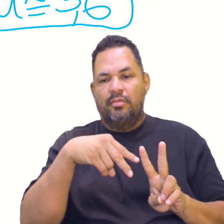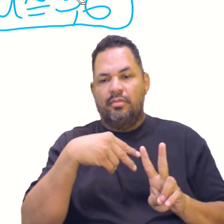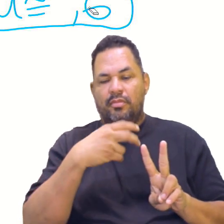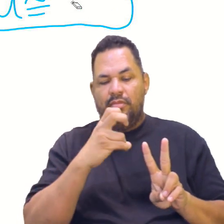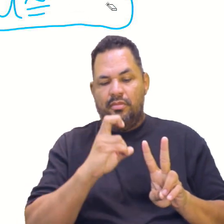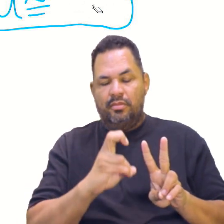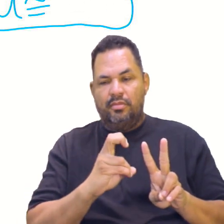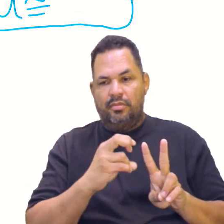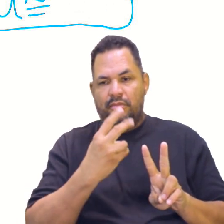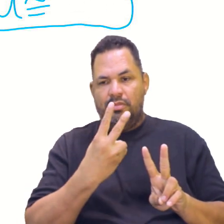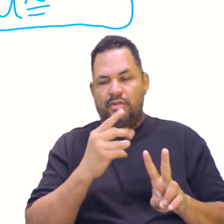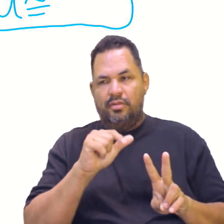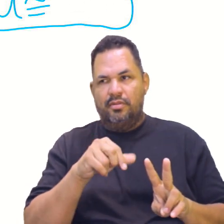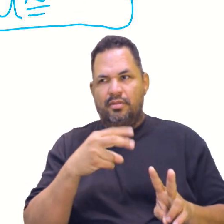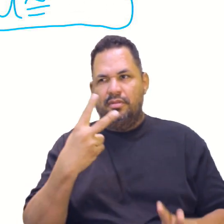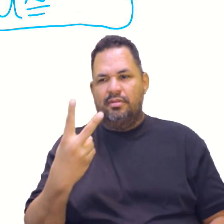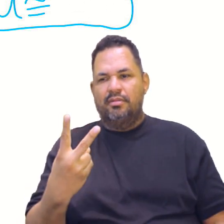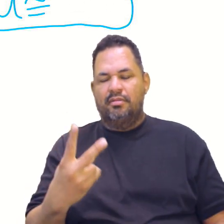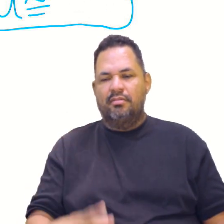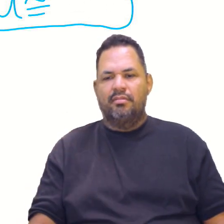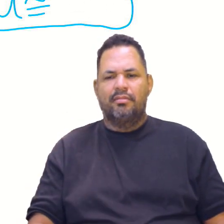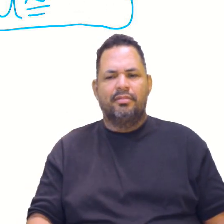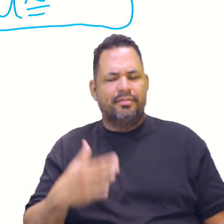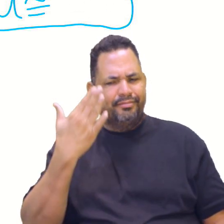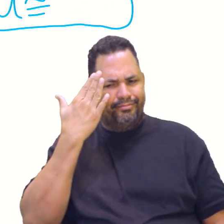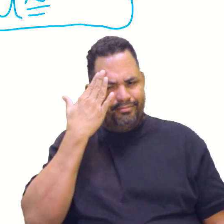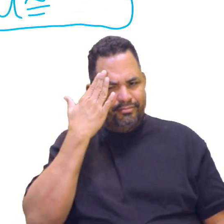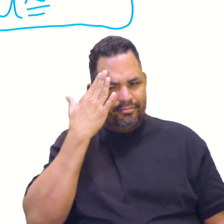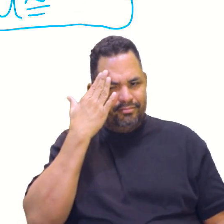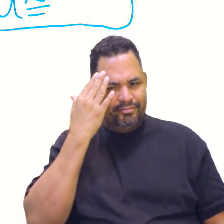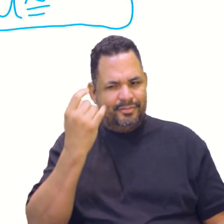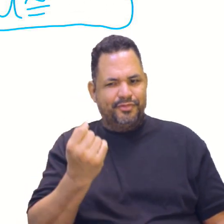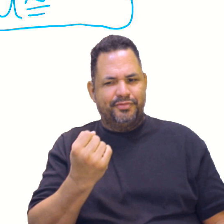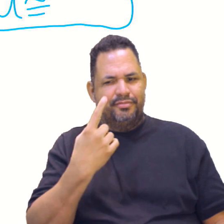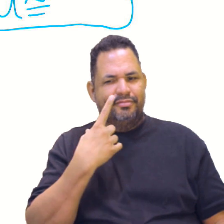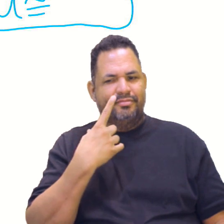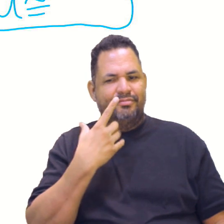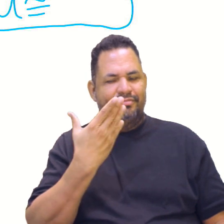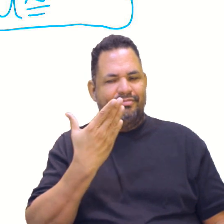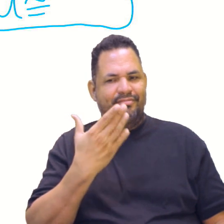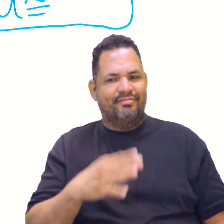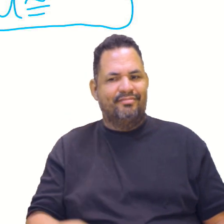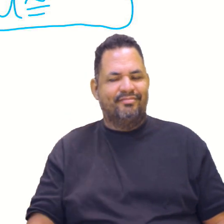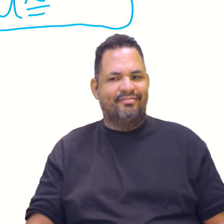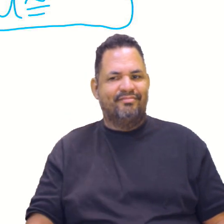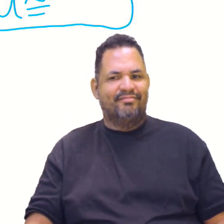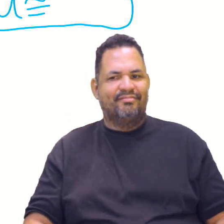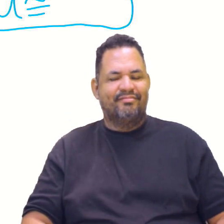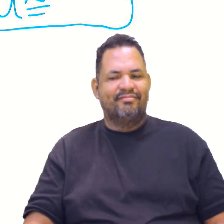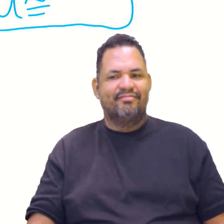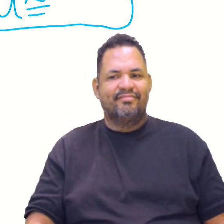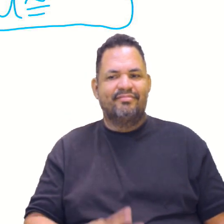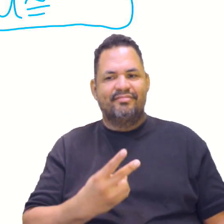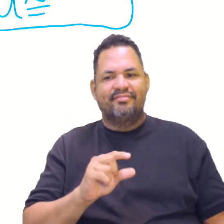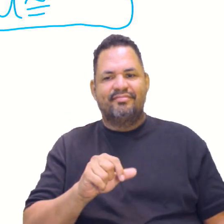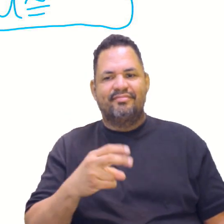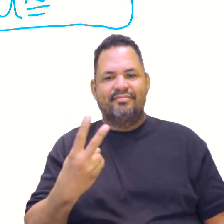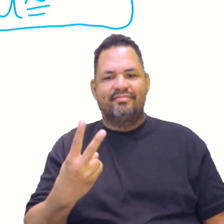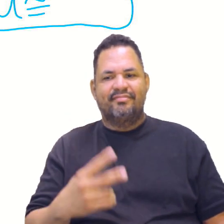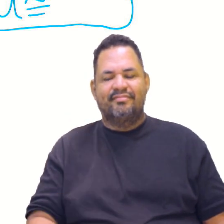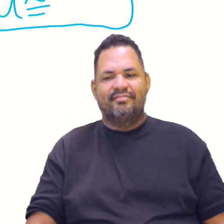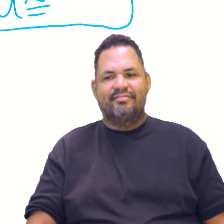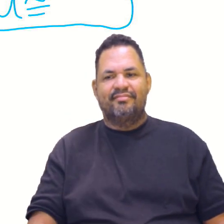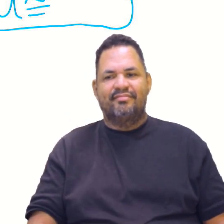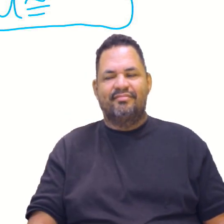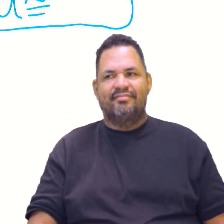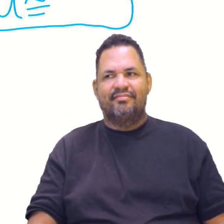aí agora. Beleza? Eu tava achando um negócio estranho aqui. Eu também vi, na hora que passou aí, eu falei, mas... 2,2. 5 dividido por